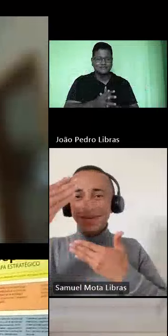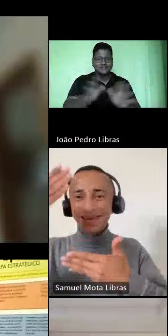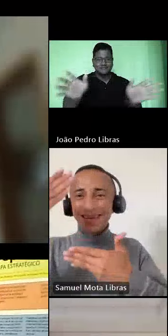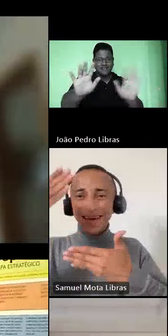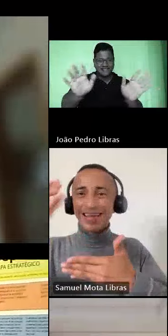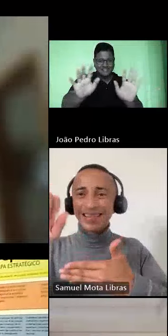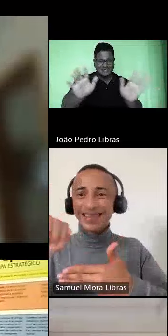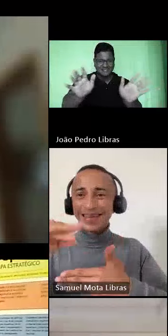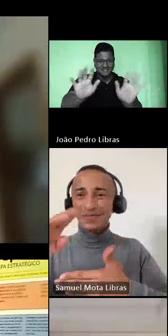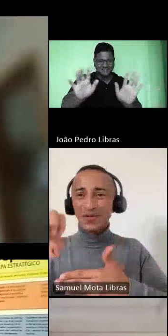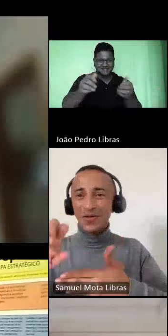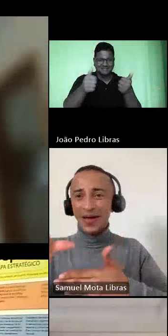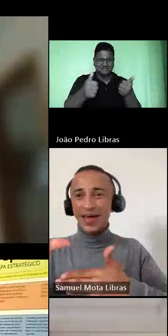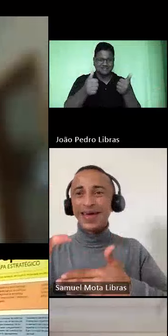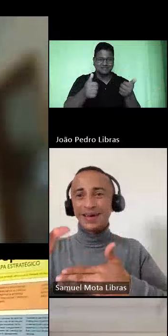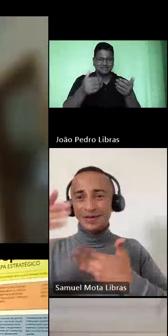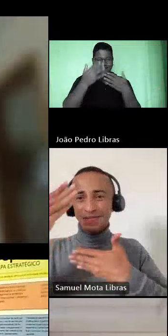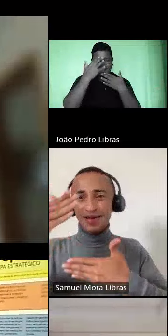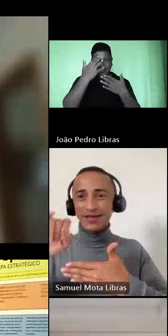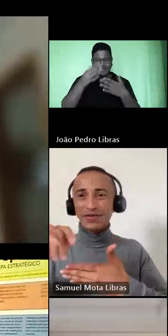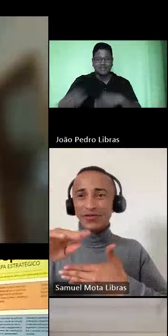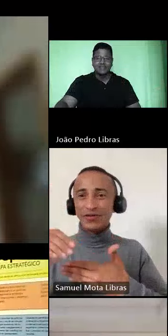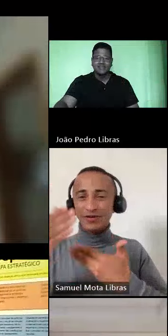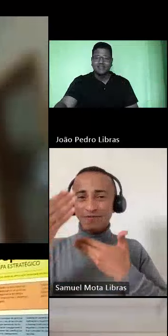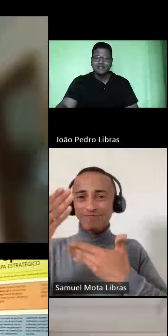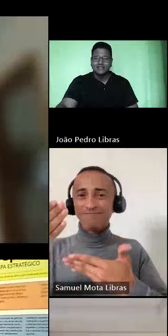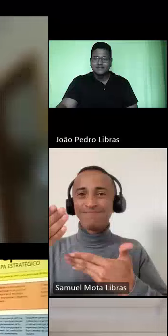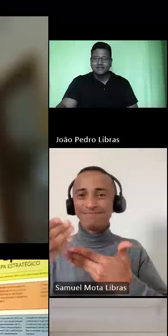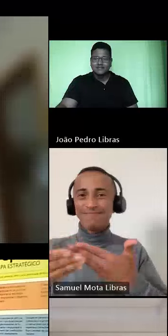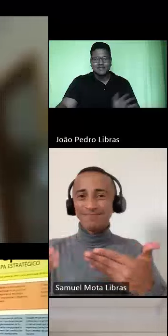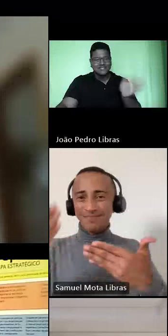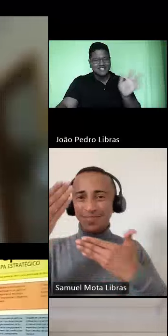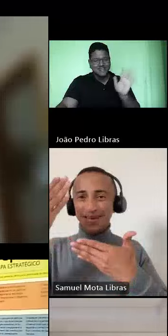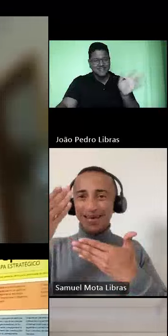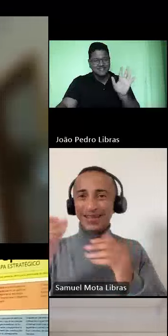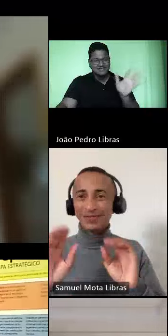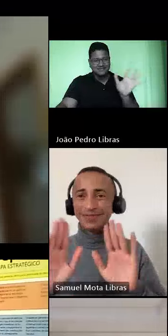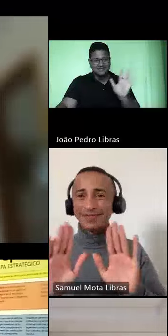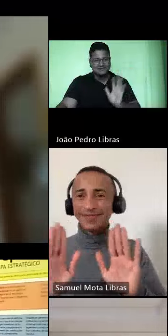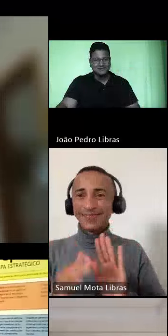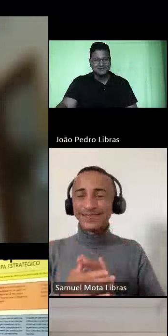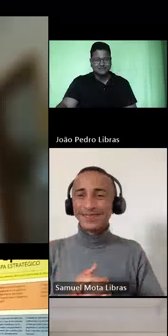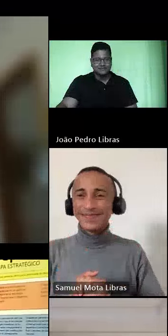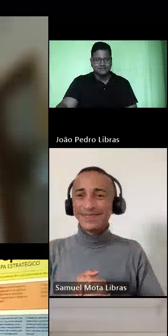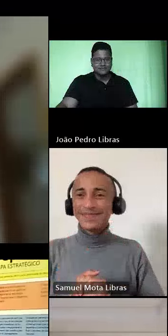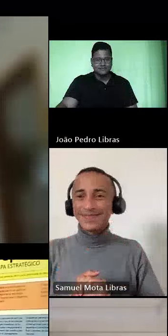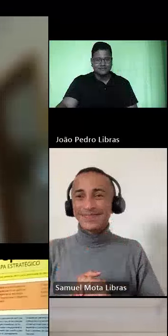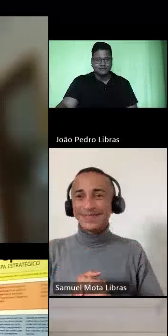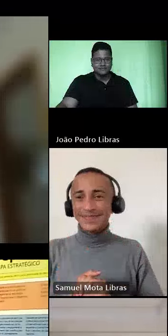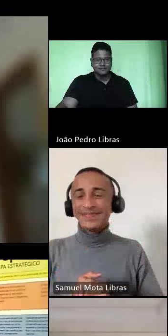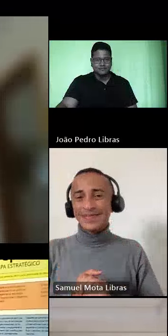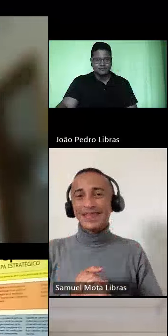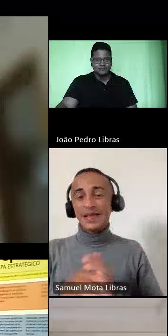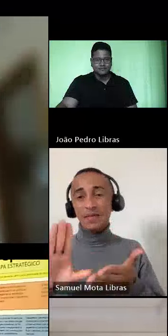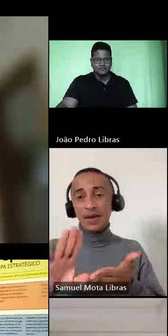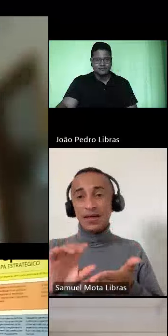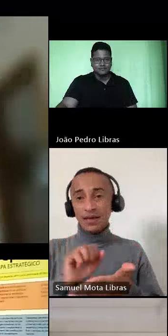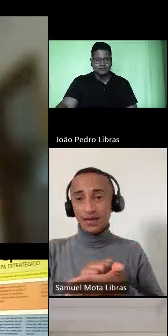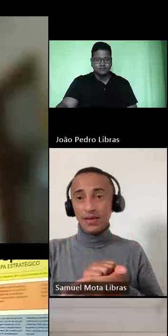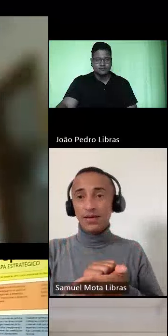estão aqui fazendo a tradução em Libras pra gente obrigada gente e por favor preencha o formulário de avaliação não é obrigatório pro